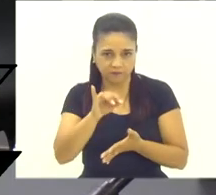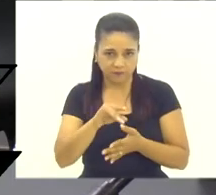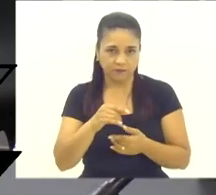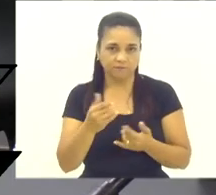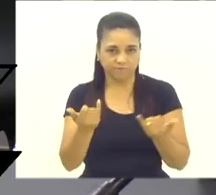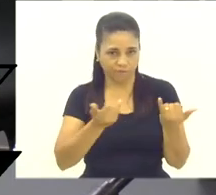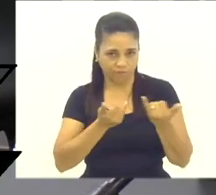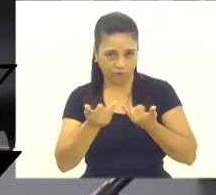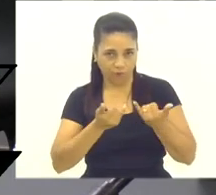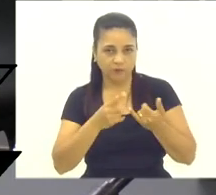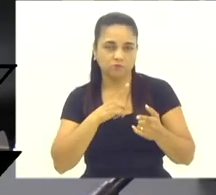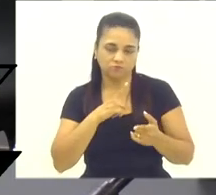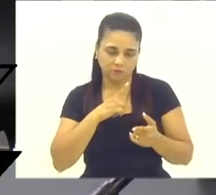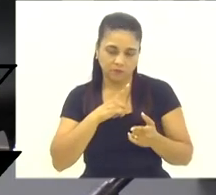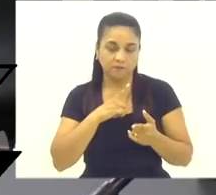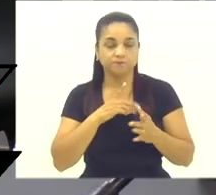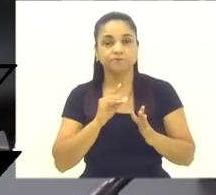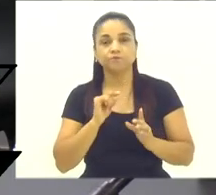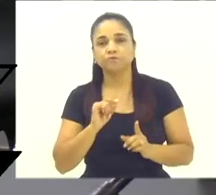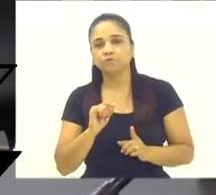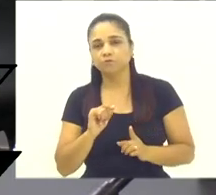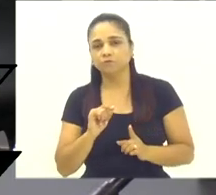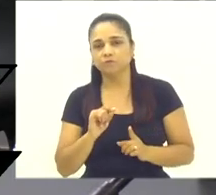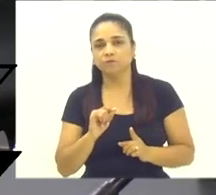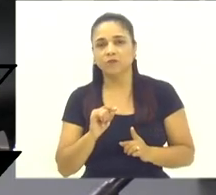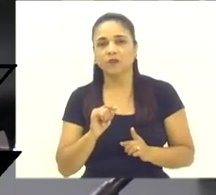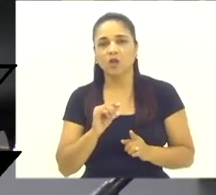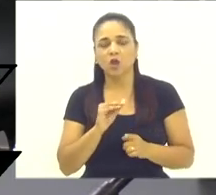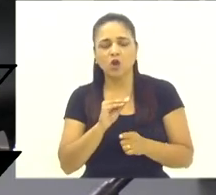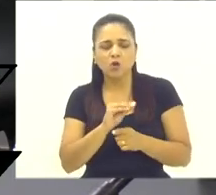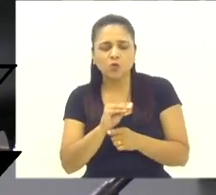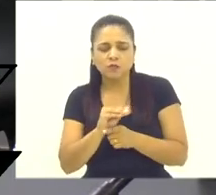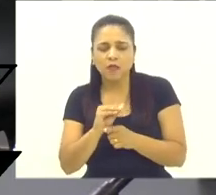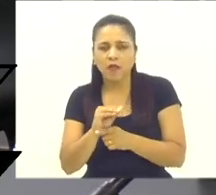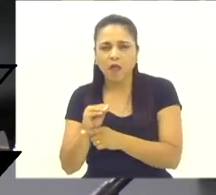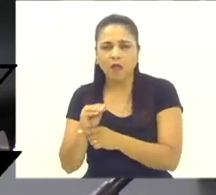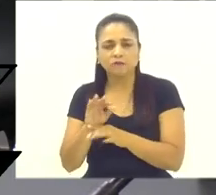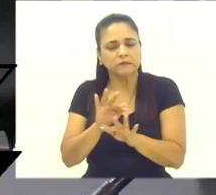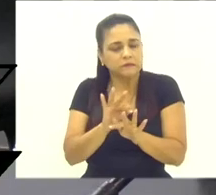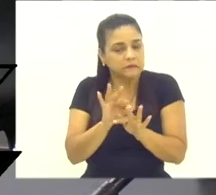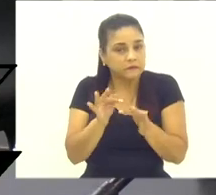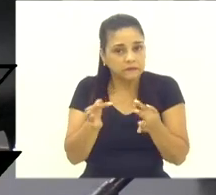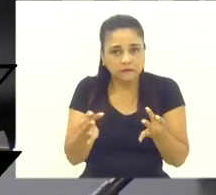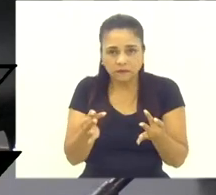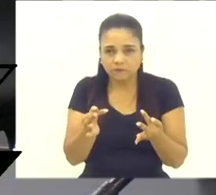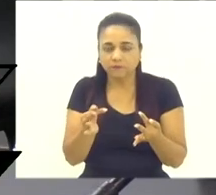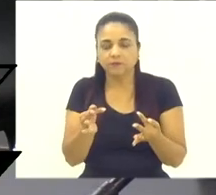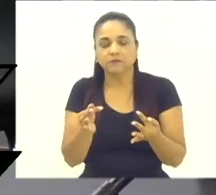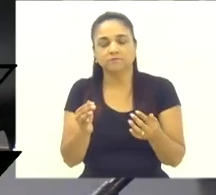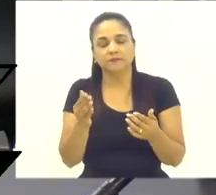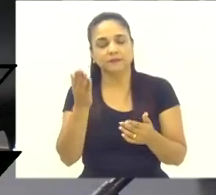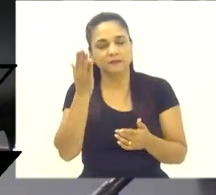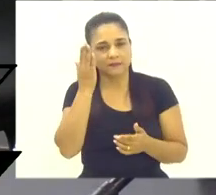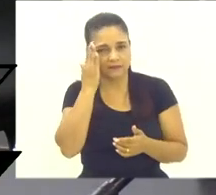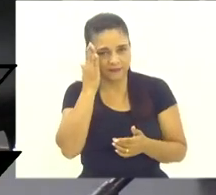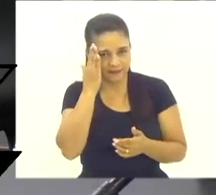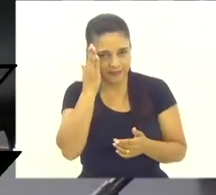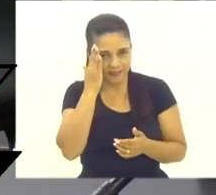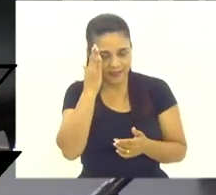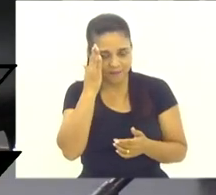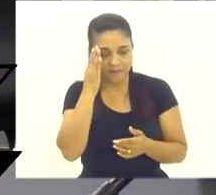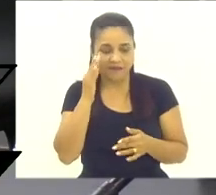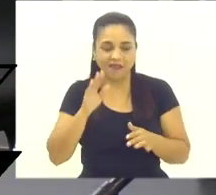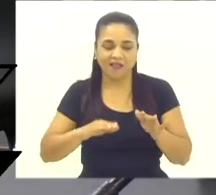que vão desde são cuidados muito simples mas que a gente sabe que eles não são